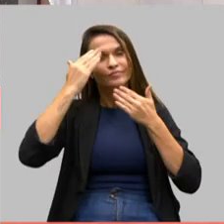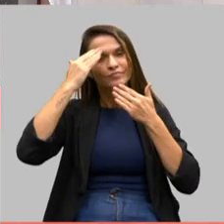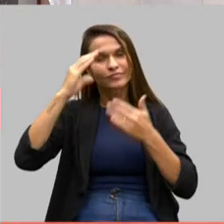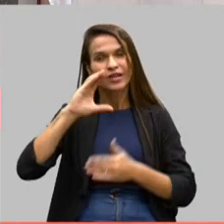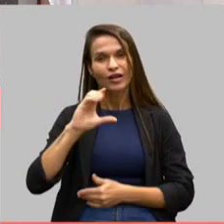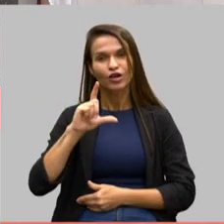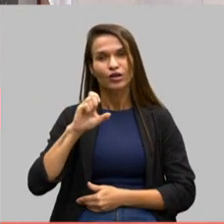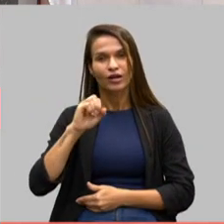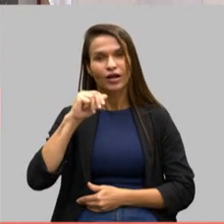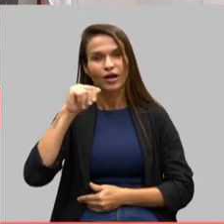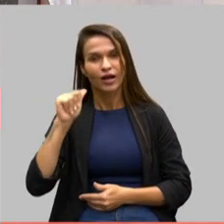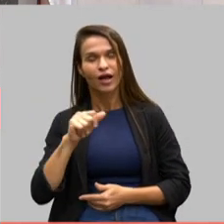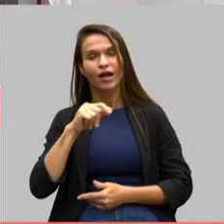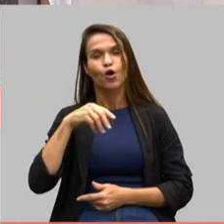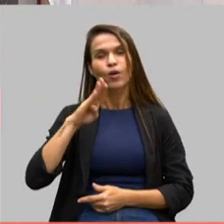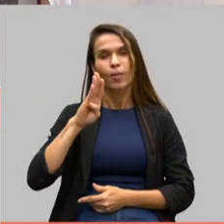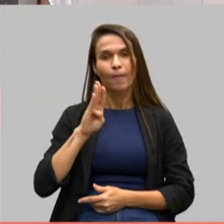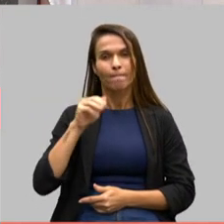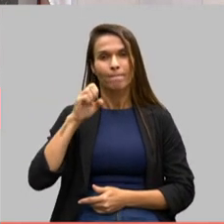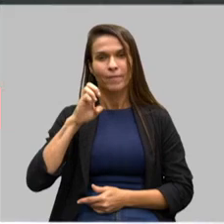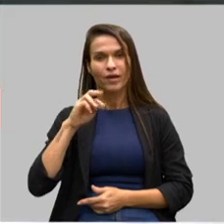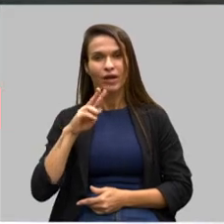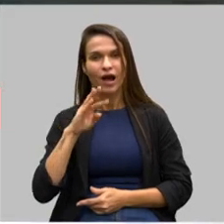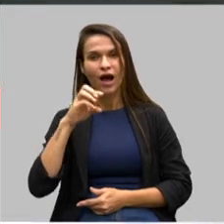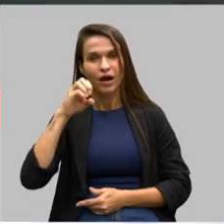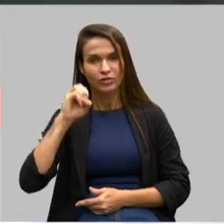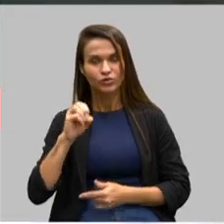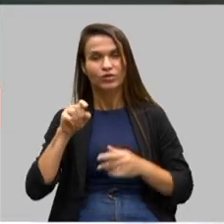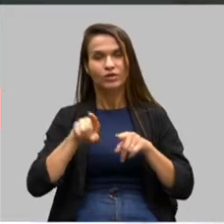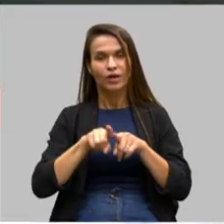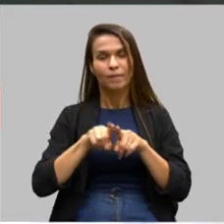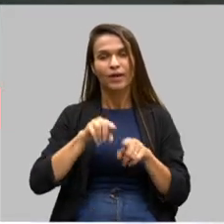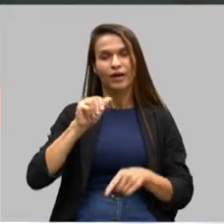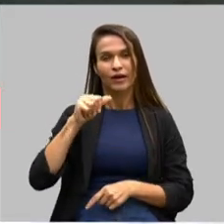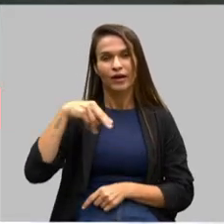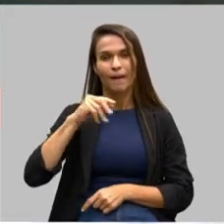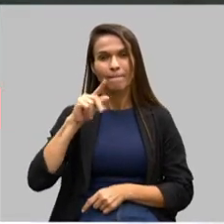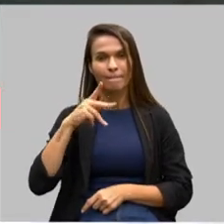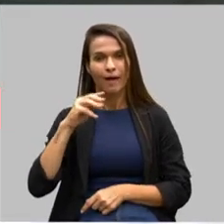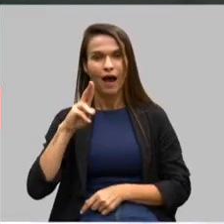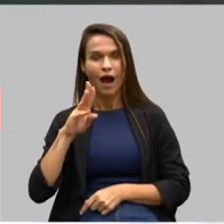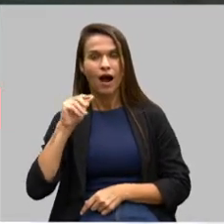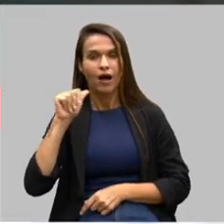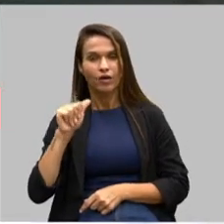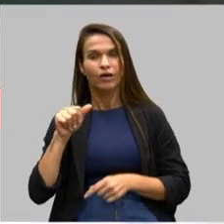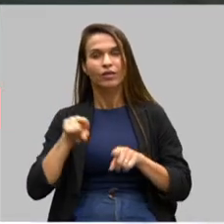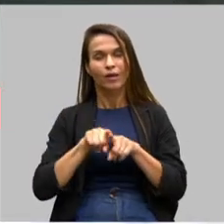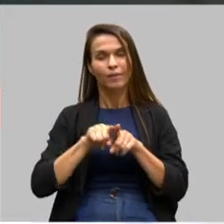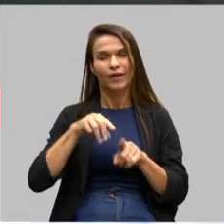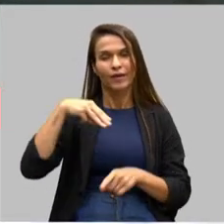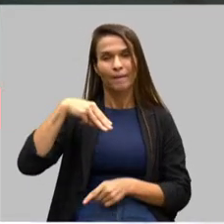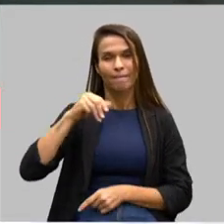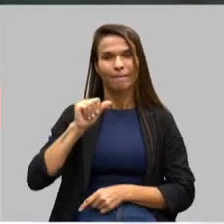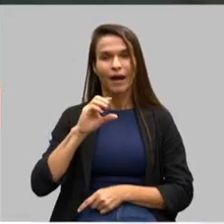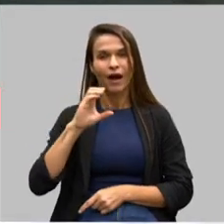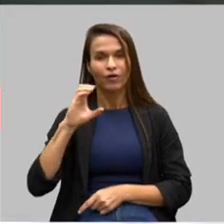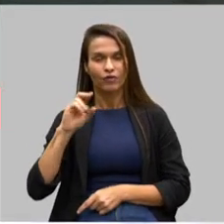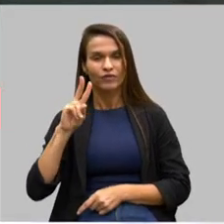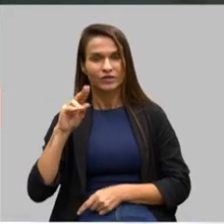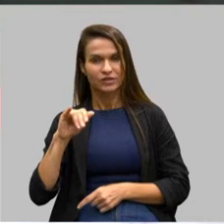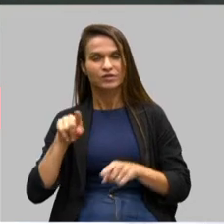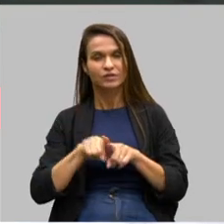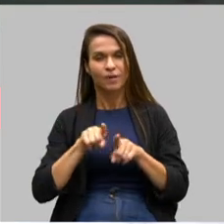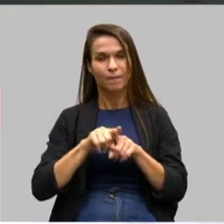Fátima, o Bernardo Campolina, que aqui esteve, Ana Paula Melo, Marcos Vinícius Poliano, a Michele Reboita. Agradecer muito